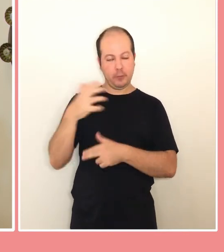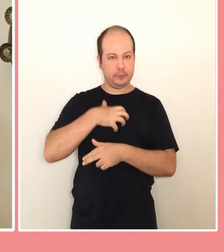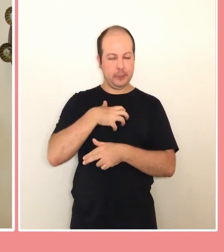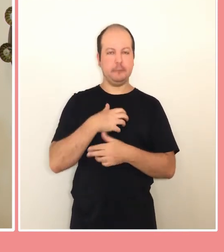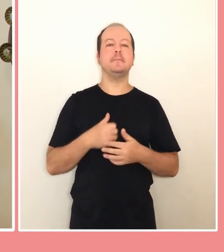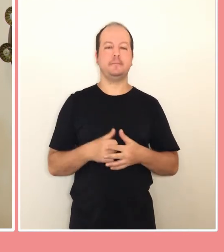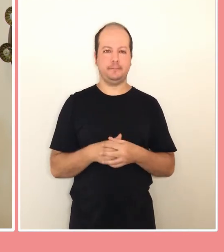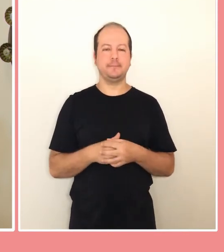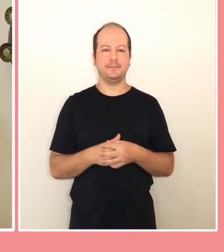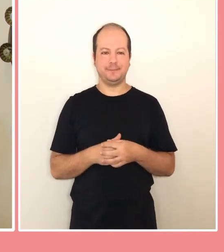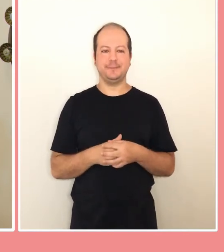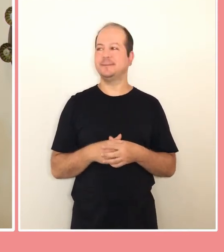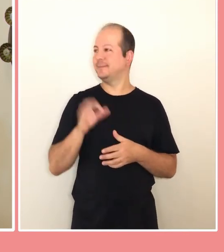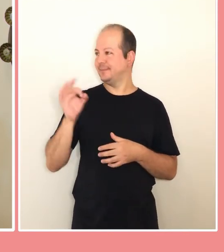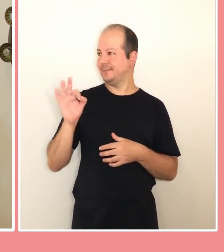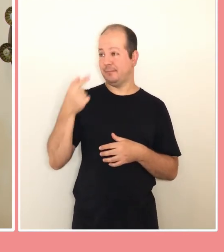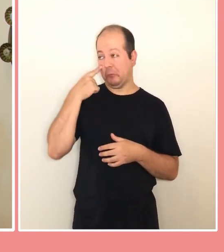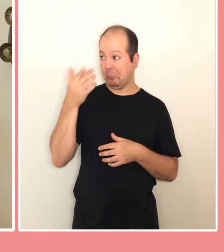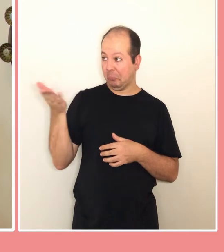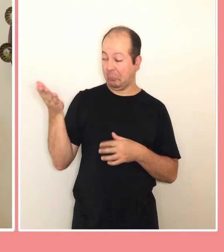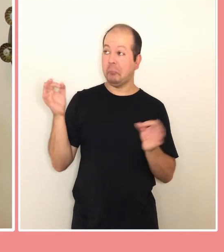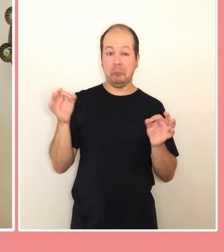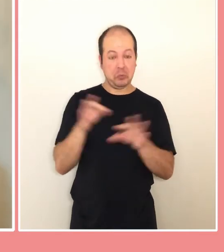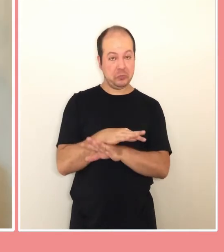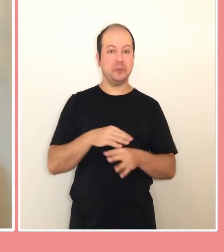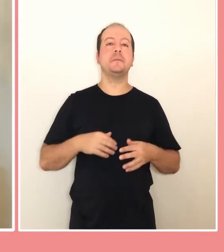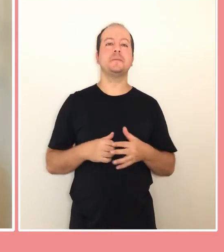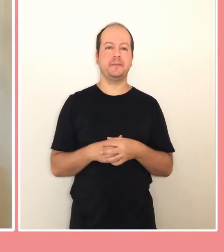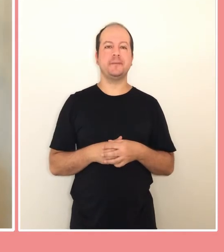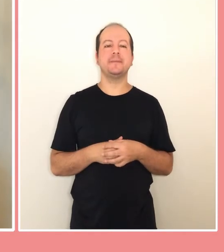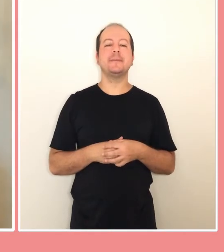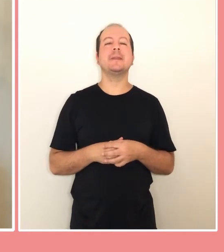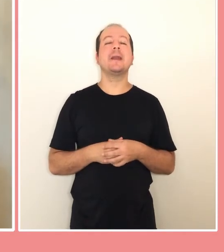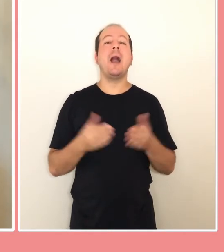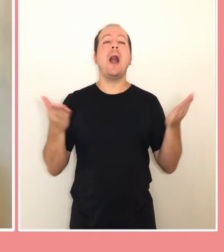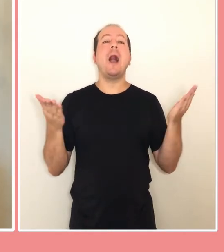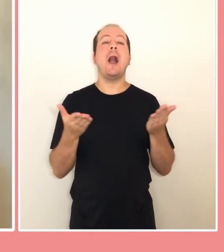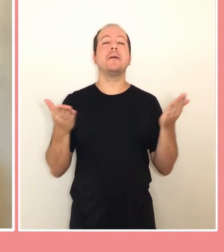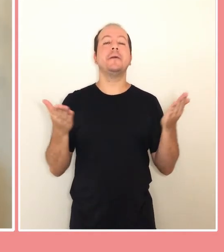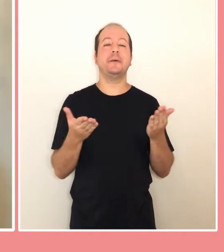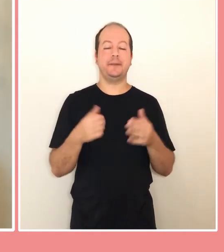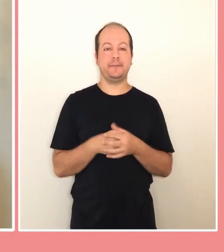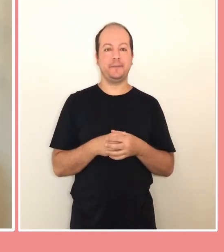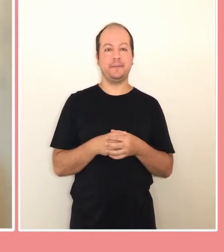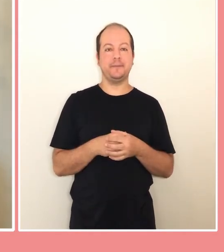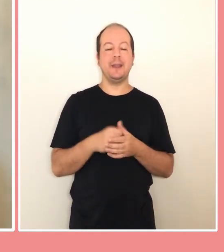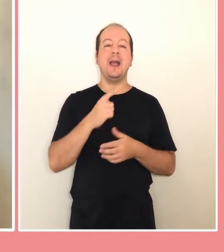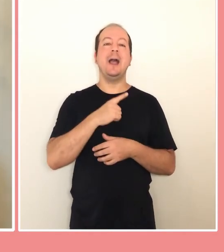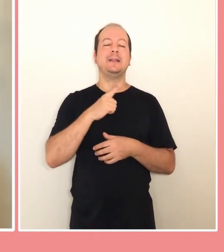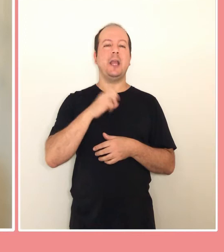ó. Esse é o dispositivo. Bom, agora, para que o som tenha